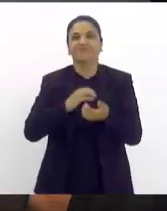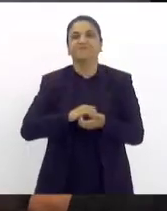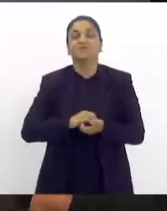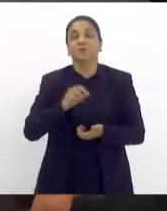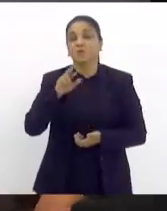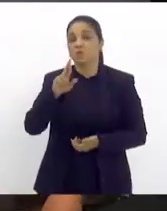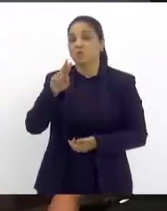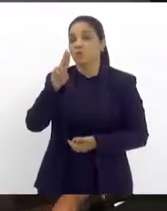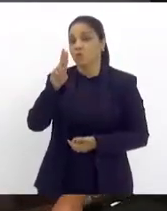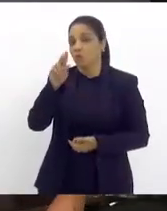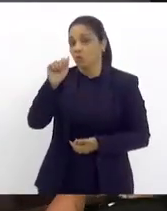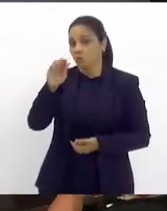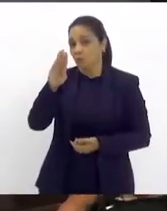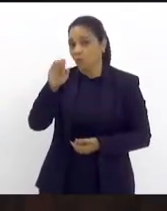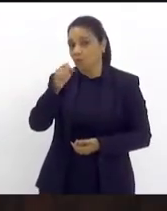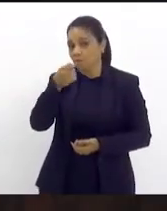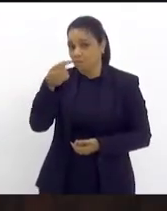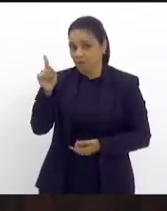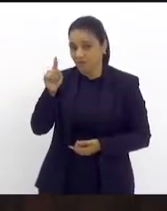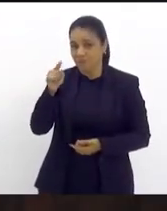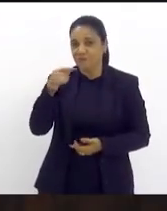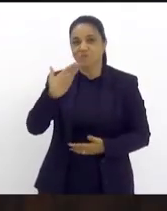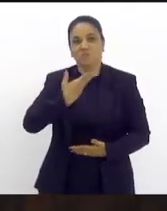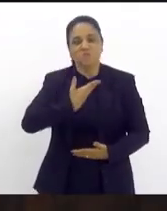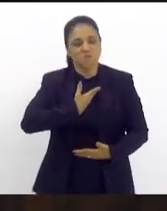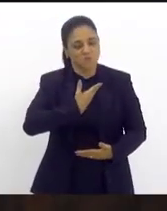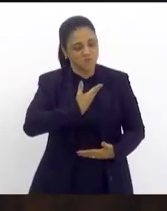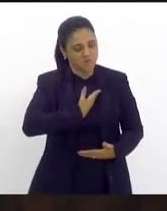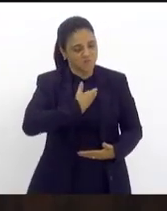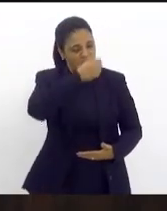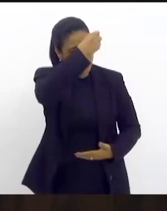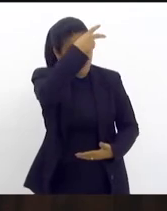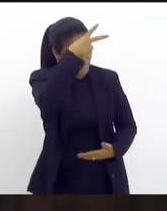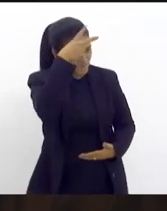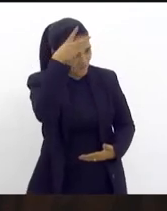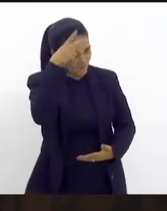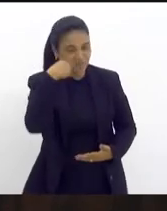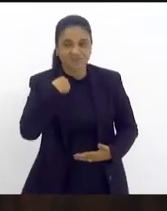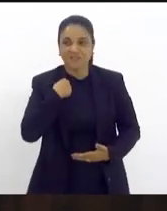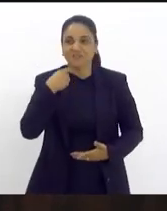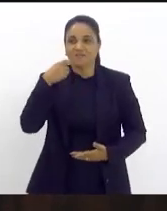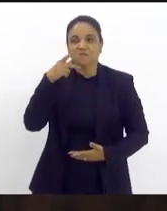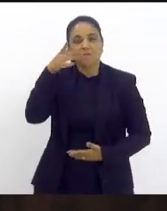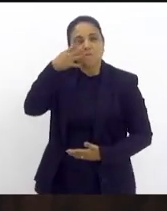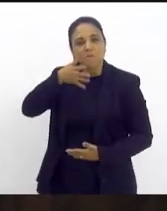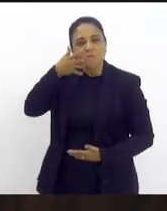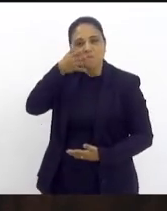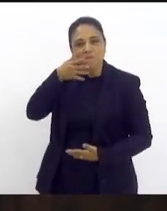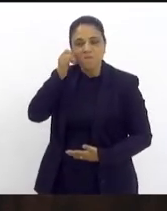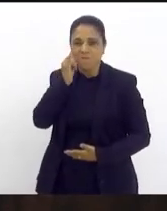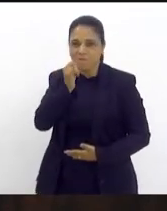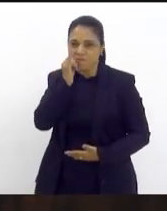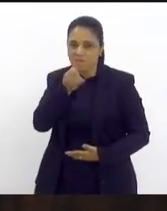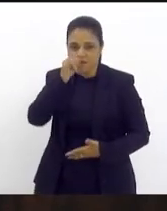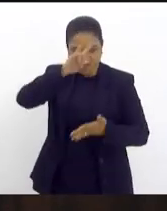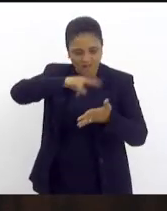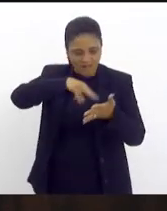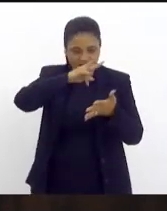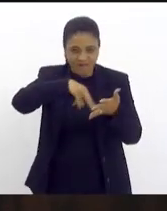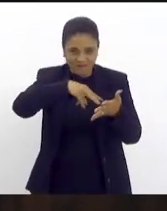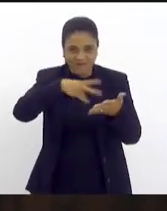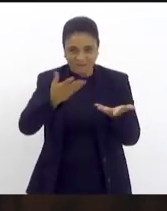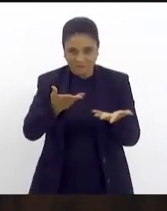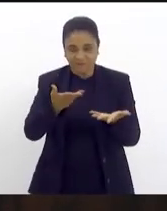Rubão, meu querido amigo prefeito, essas foram as palavras escritas que eu acabei de ler, que